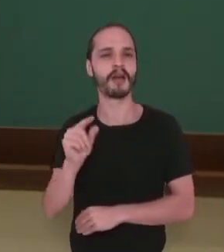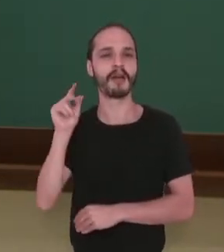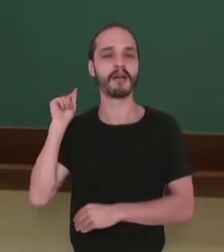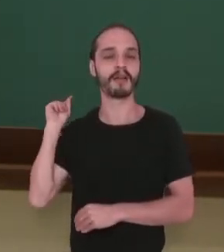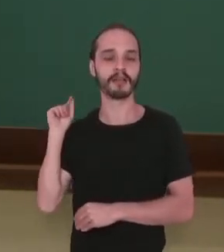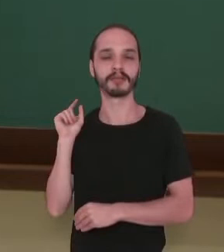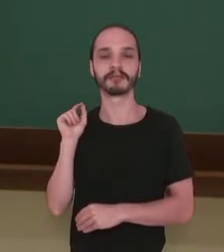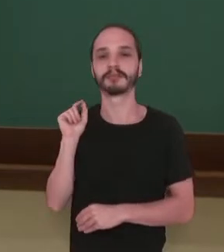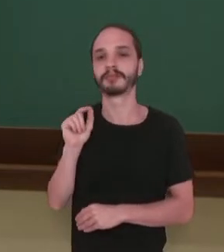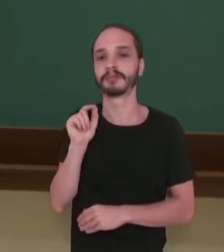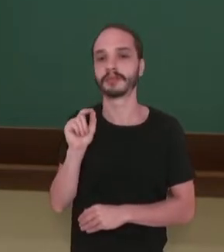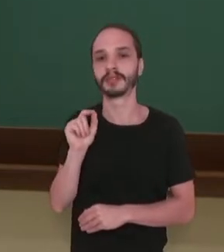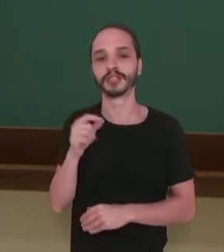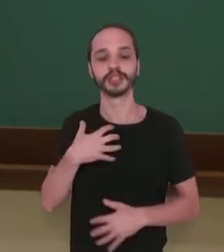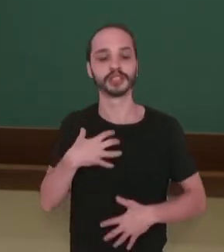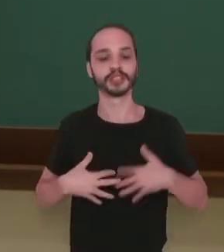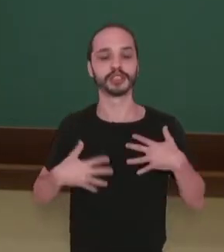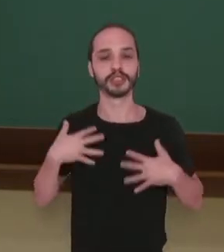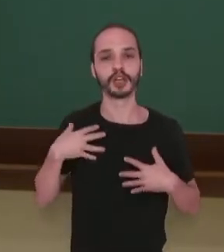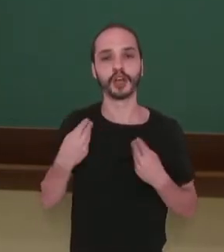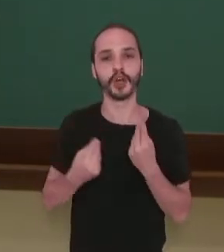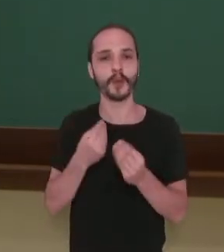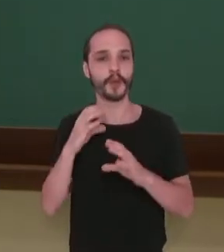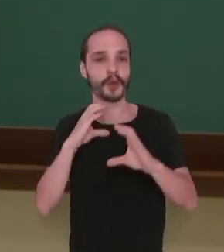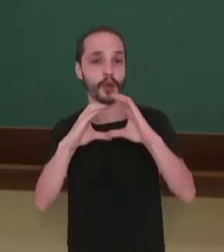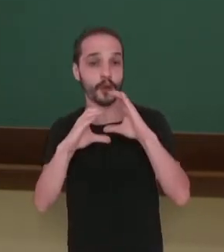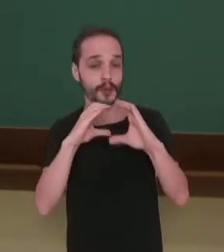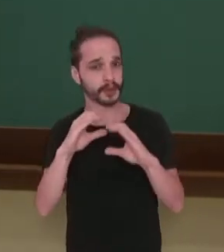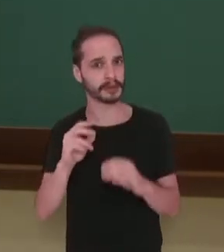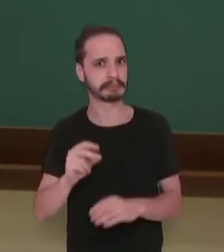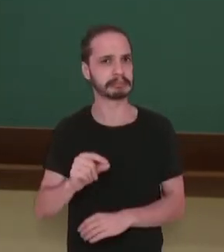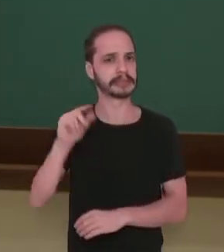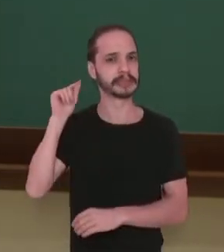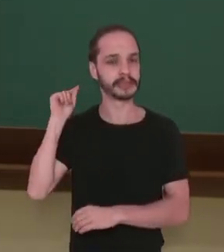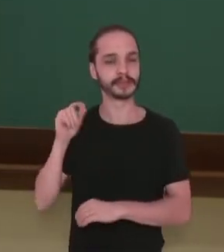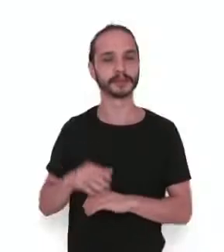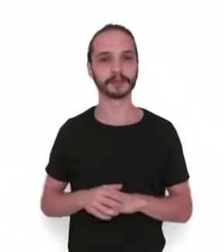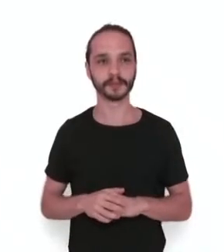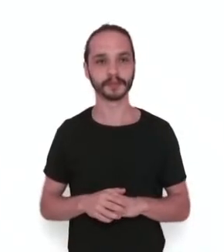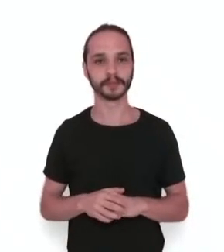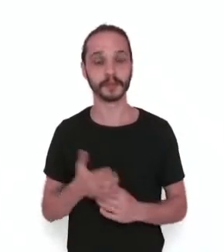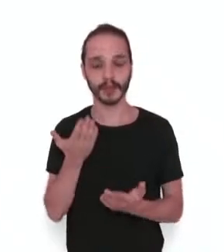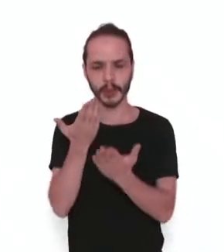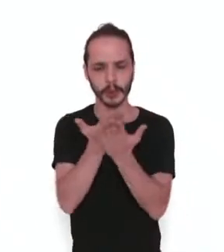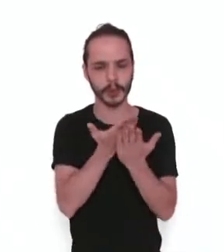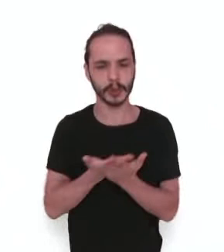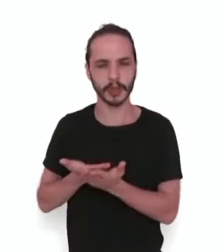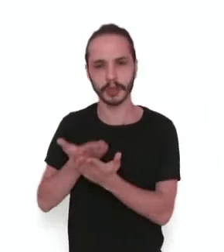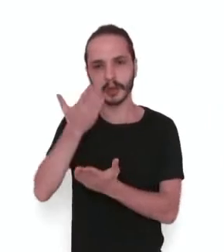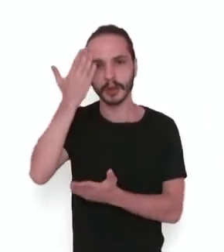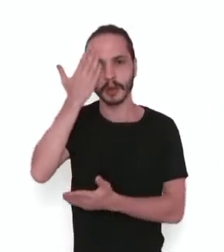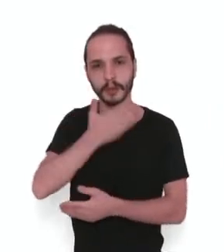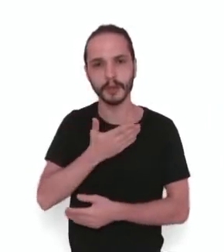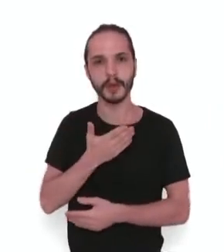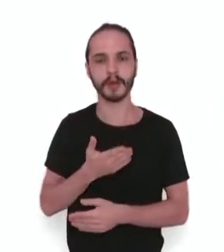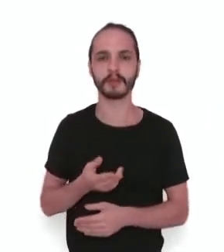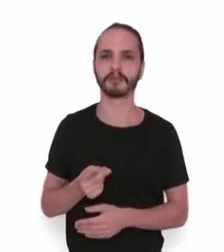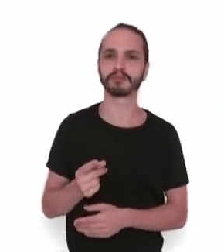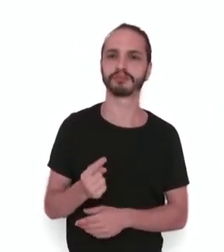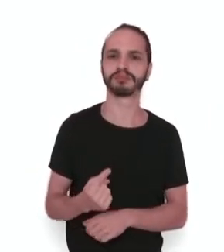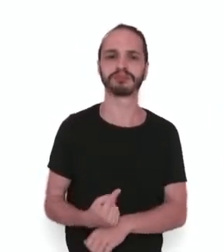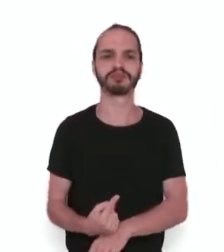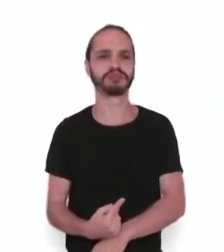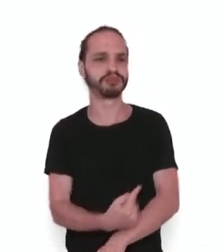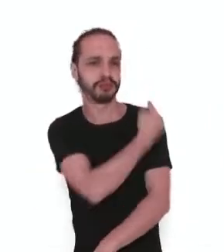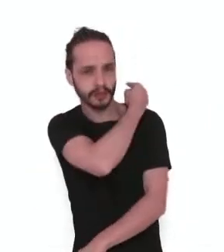antigas ali modos de comunicação. E segundo os estudos, os primitivos usavam essa